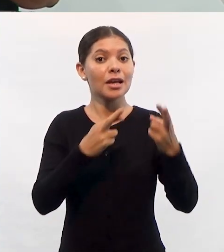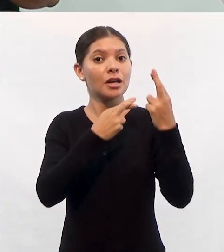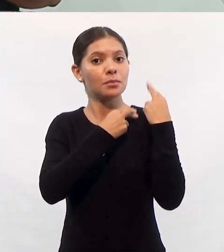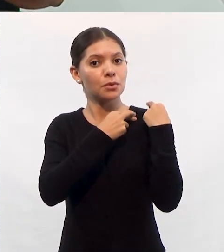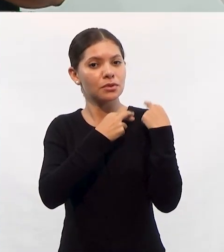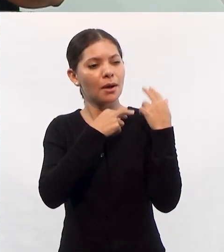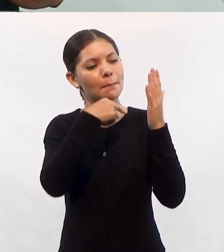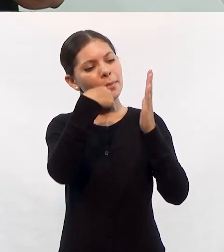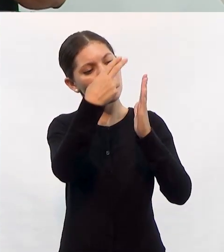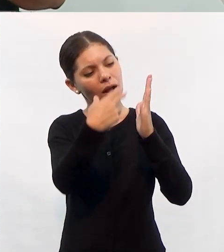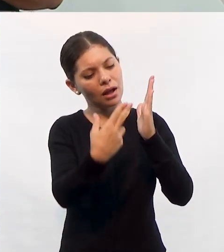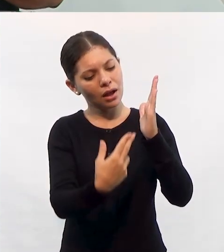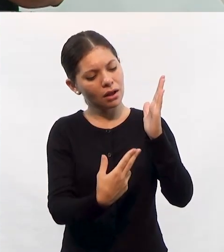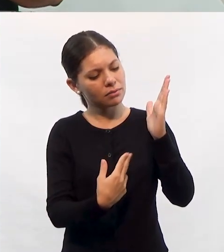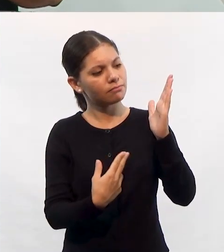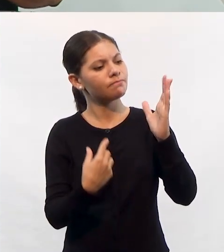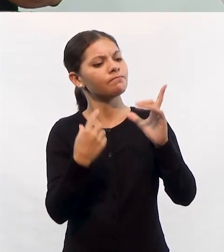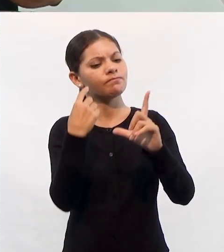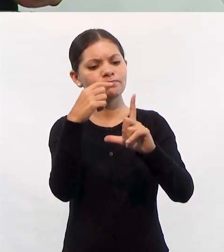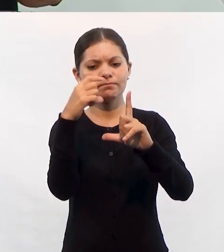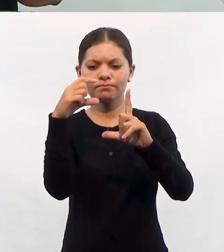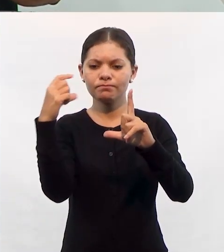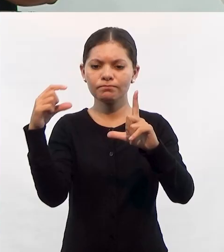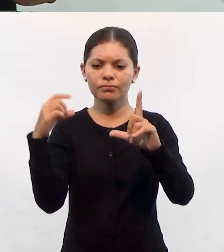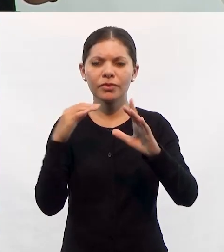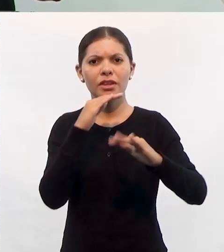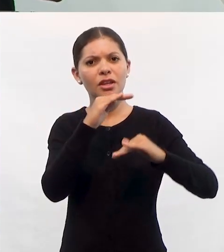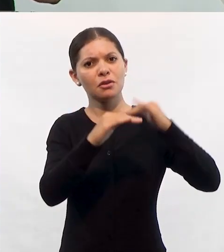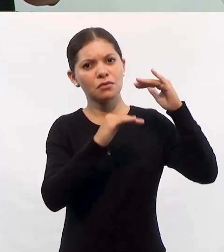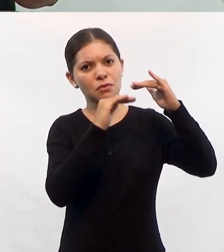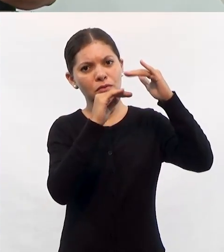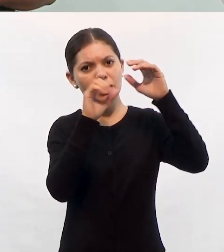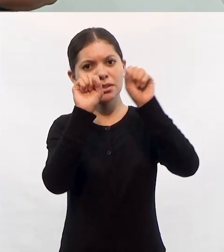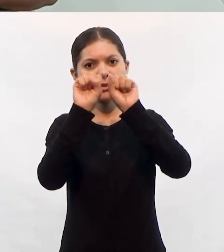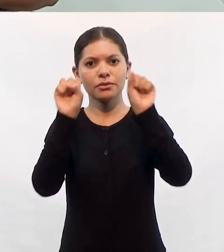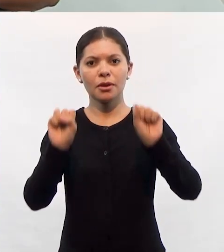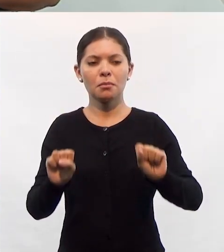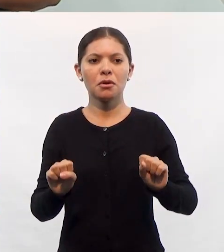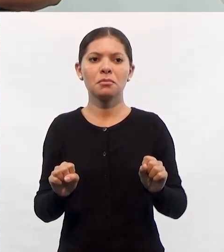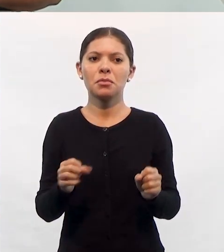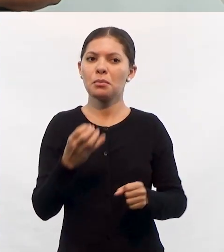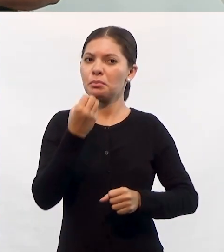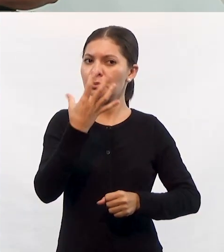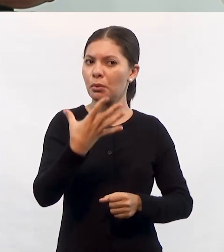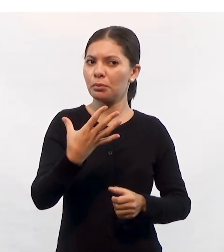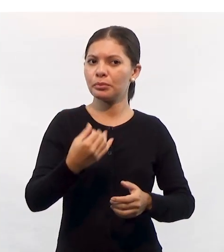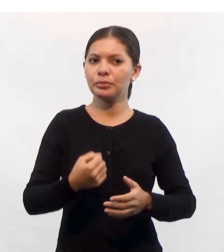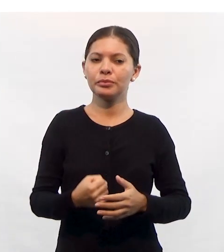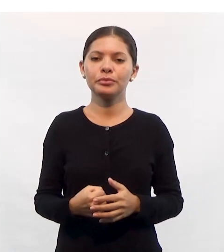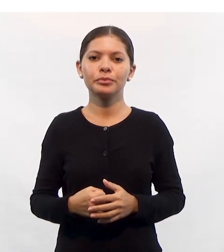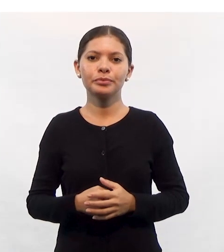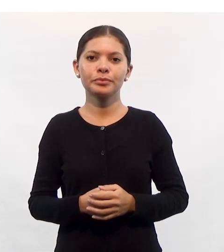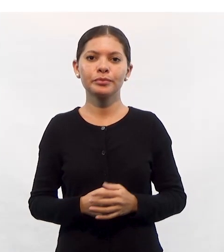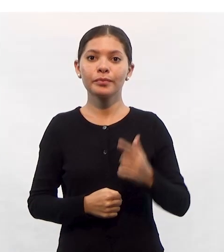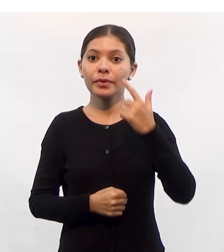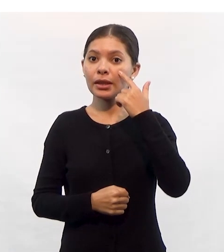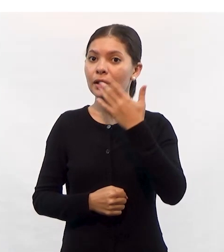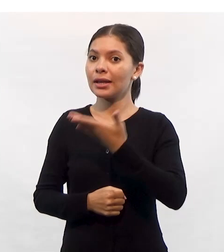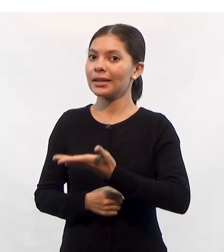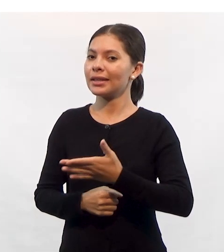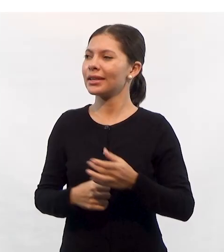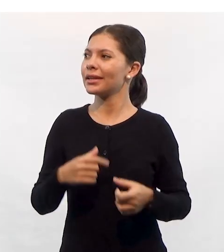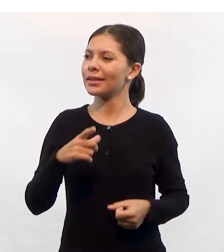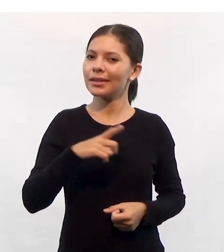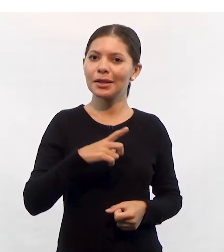esses layouts desenvolver sistemas de produção mais eficientes aqui nós